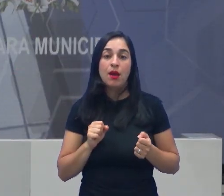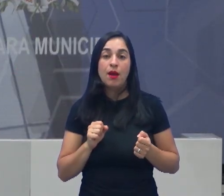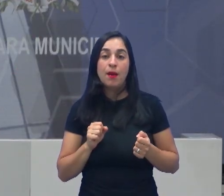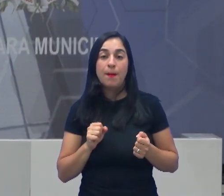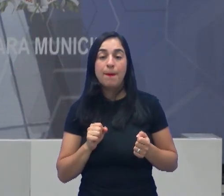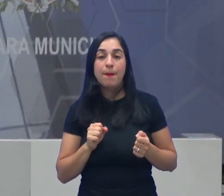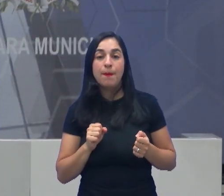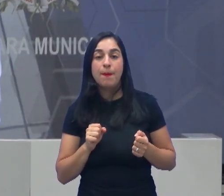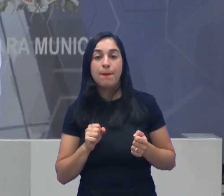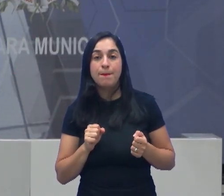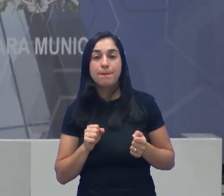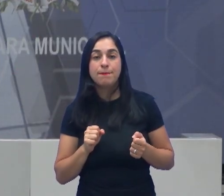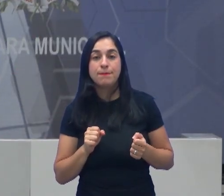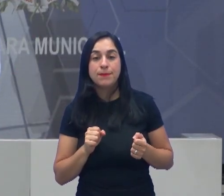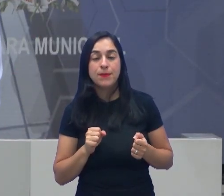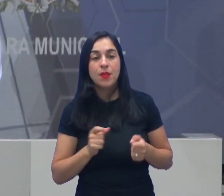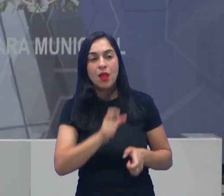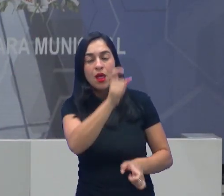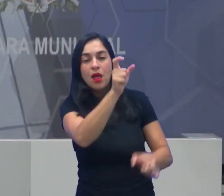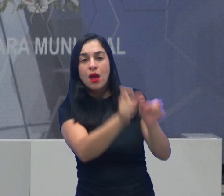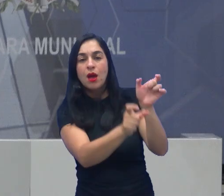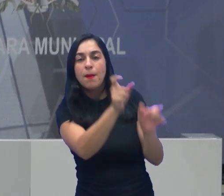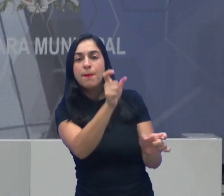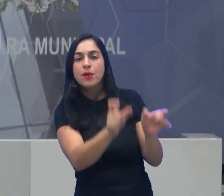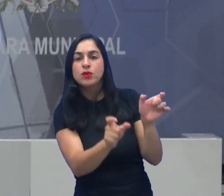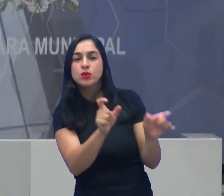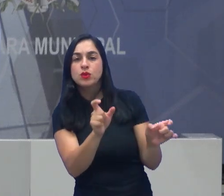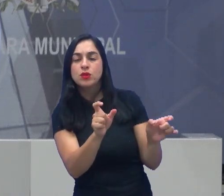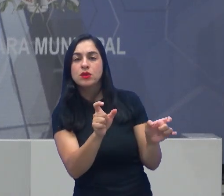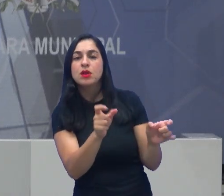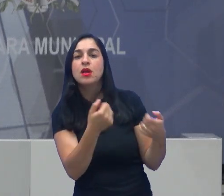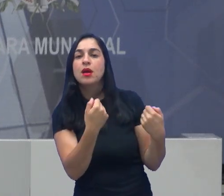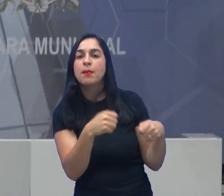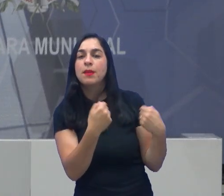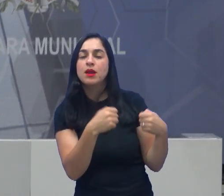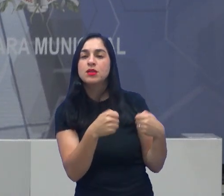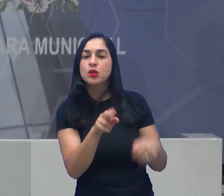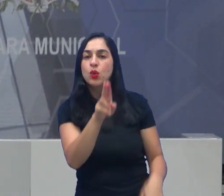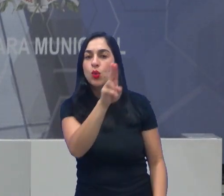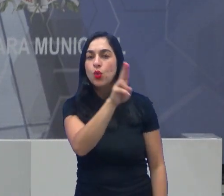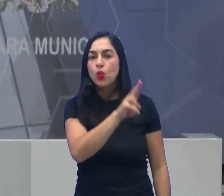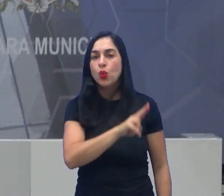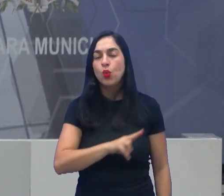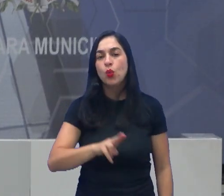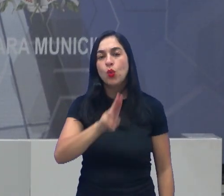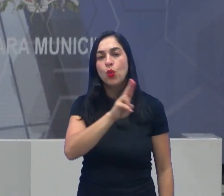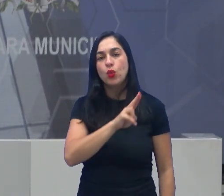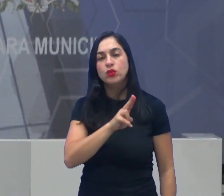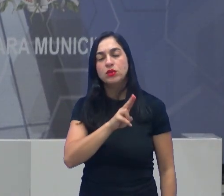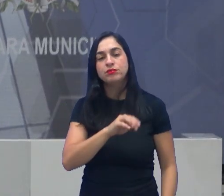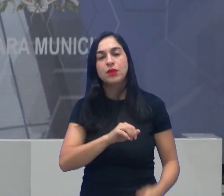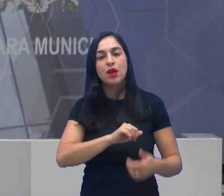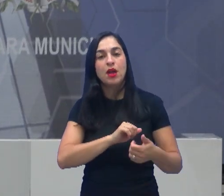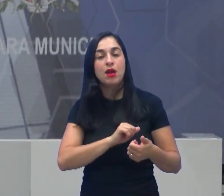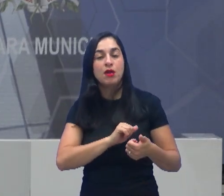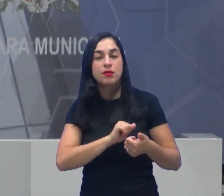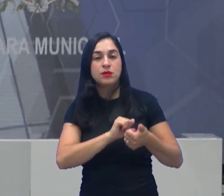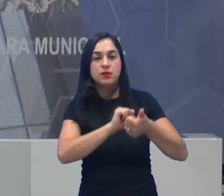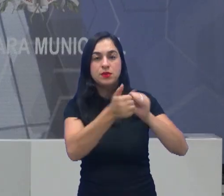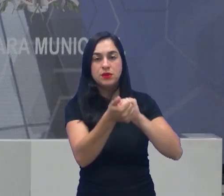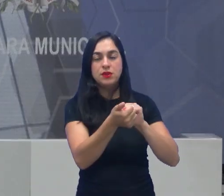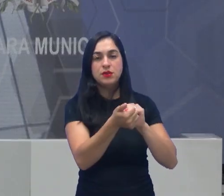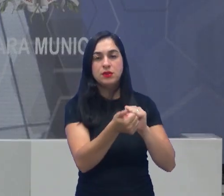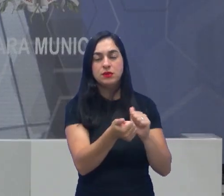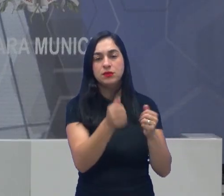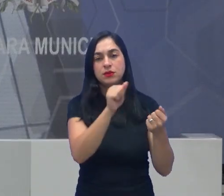caso daquelas pessoas que têm a necessidade de utilizar de um esporte adaptado. Eu vou contar agora, vou